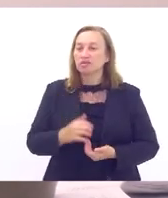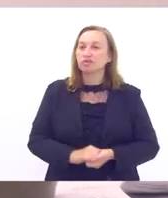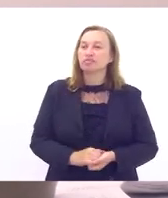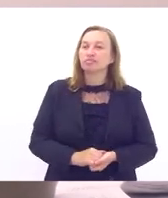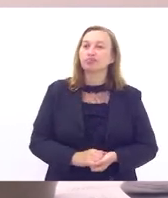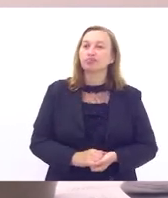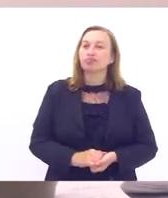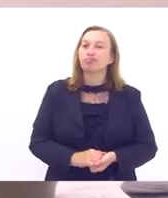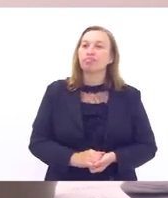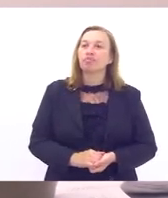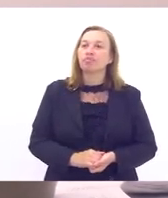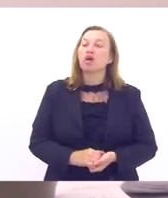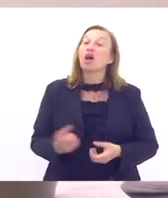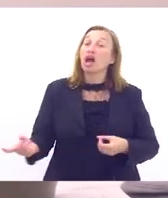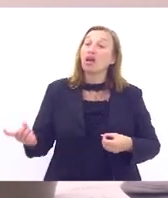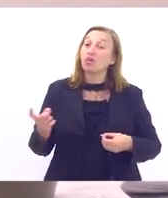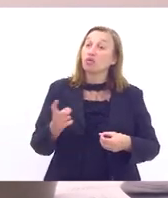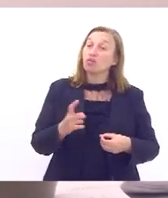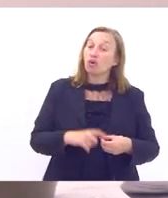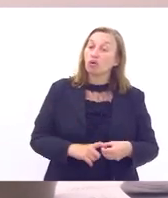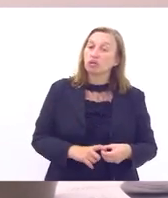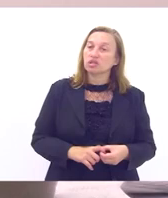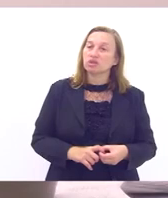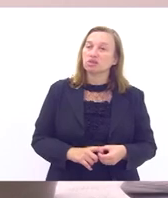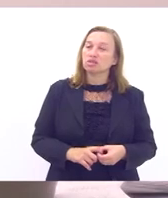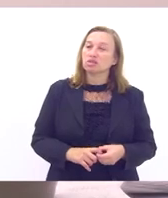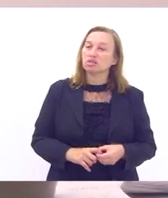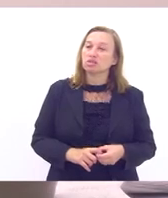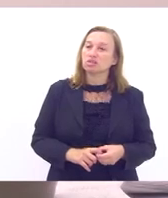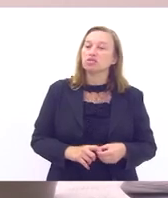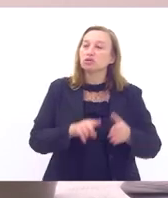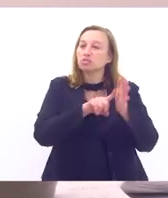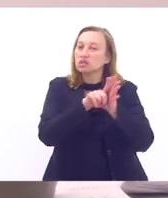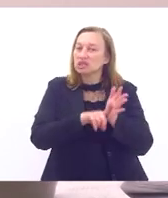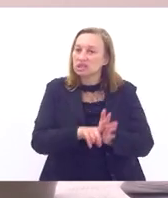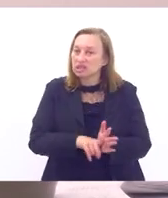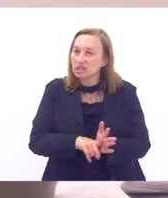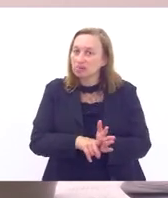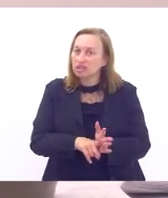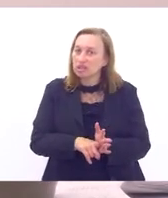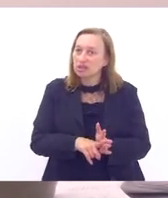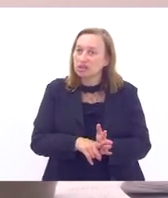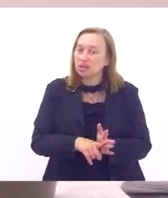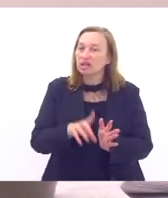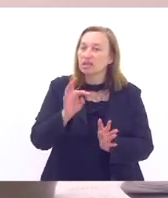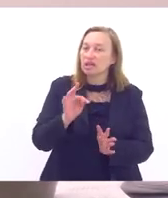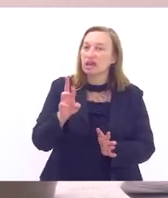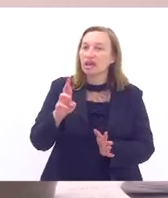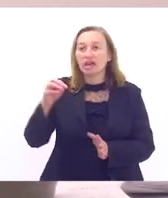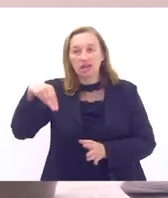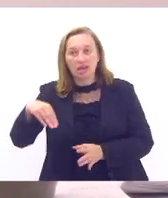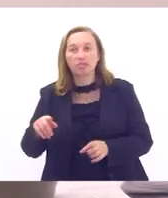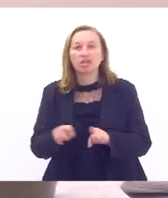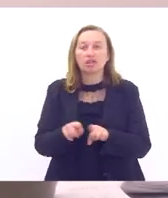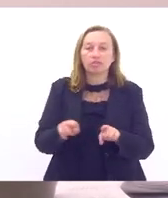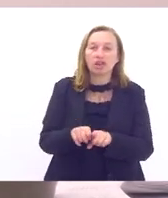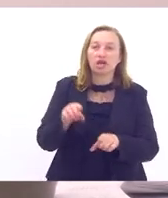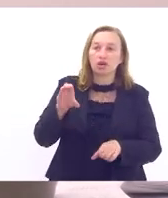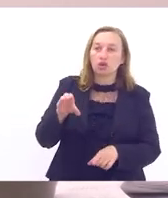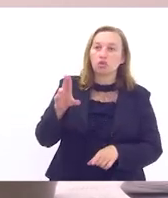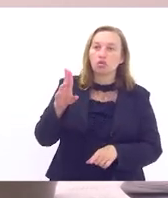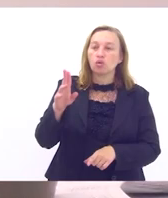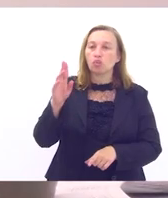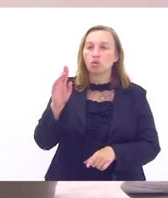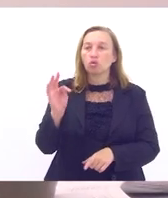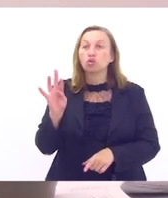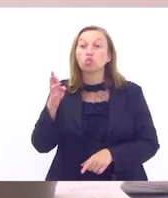recomendando que fosse retomada a realização dos exames de TRM e cultura no Hospital